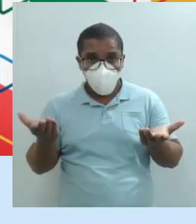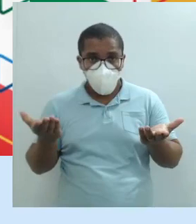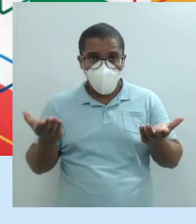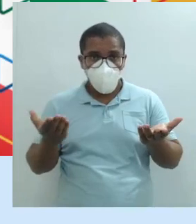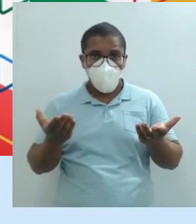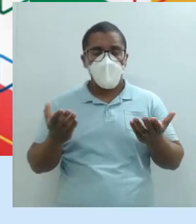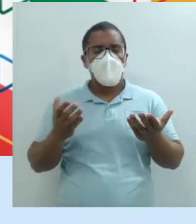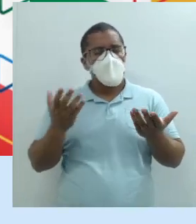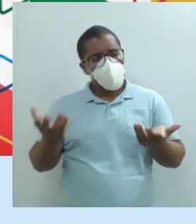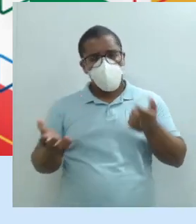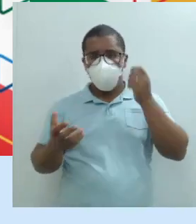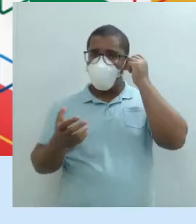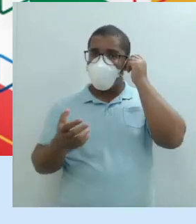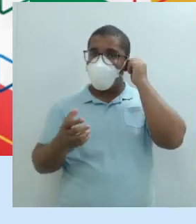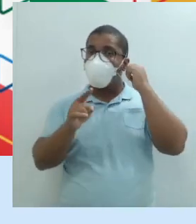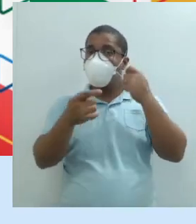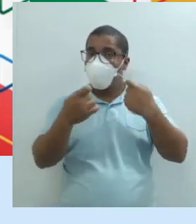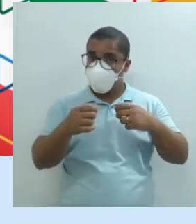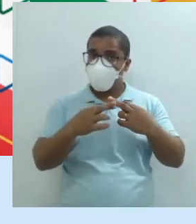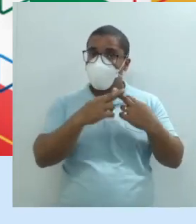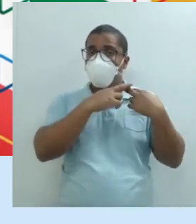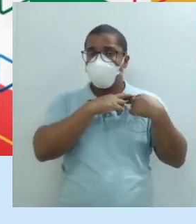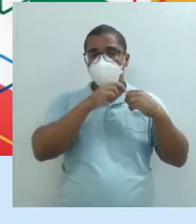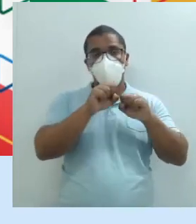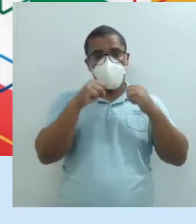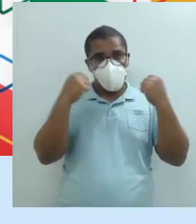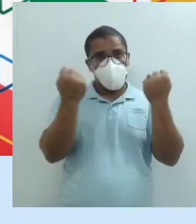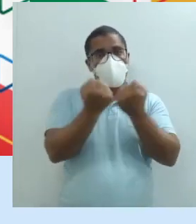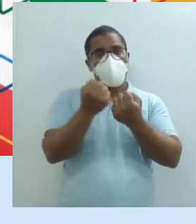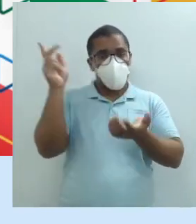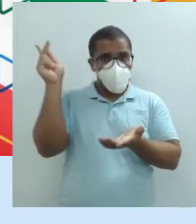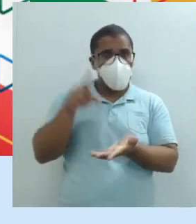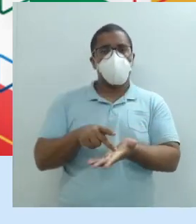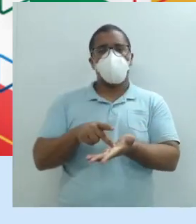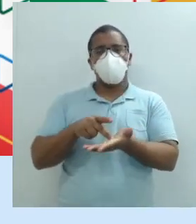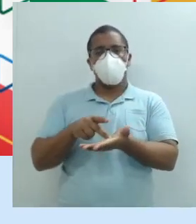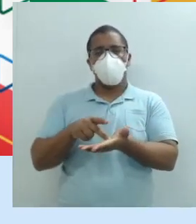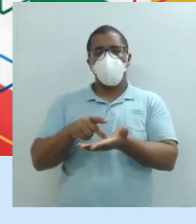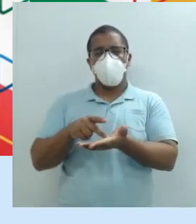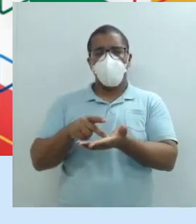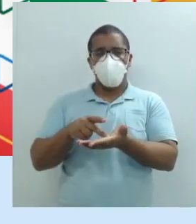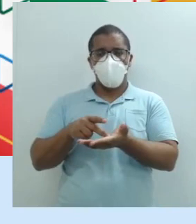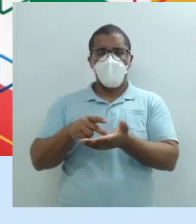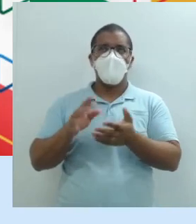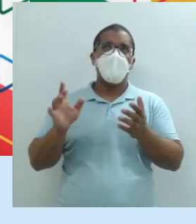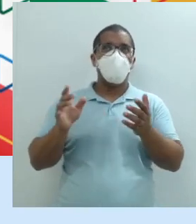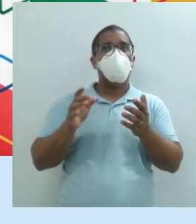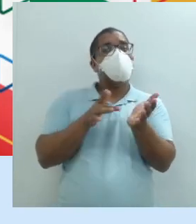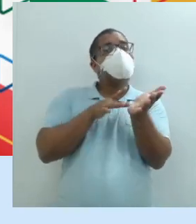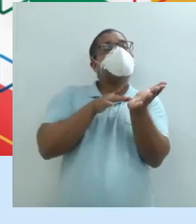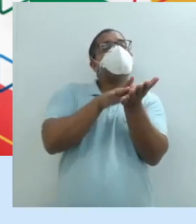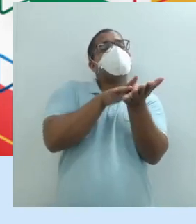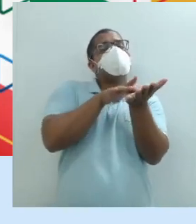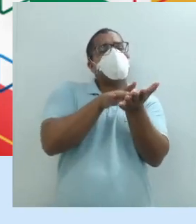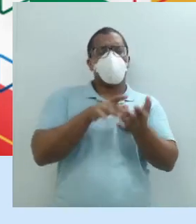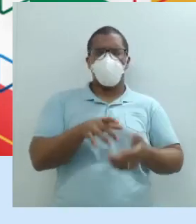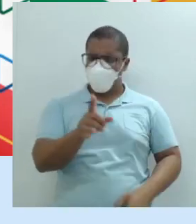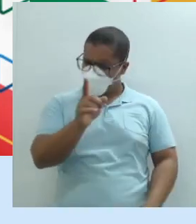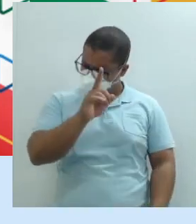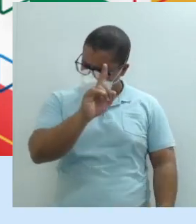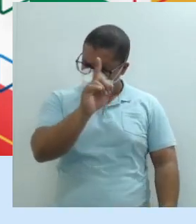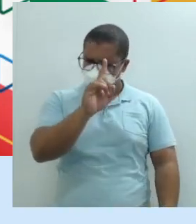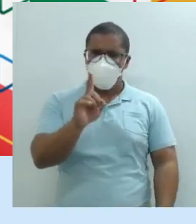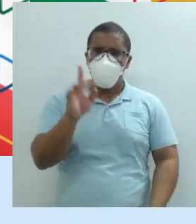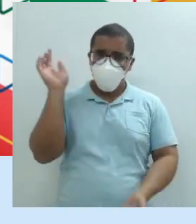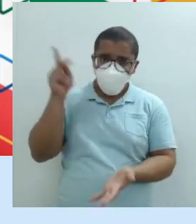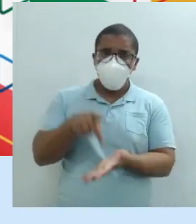vai abrir, né, com responsabilidade social de verdade, não de fachada, né? Não é